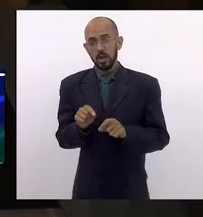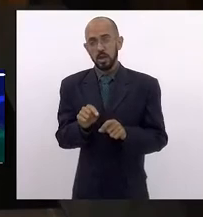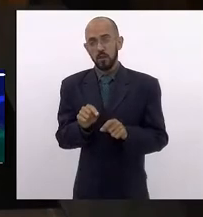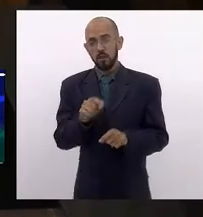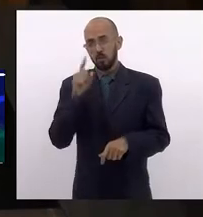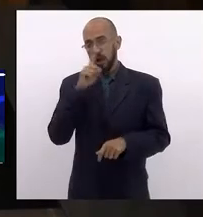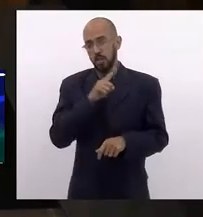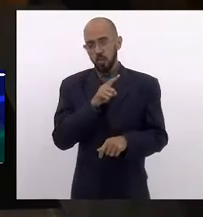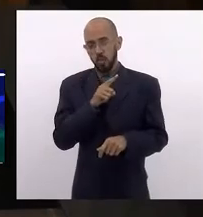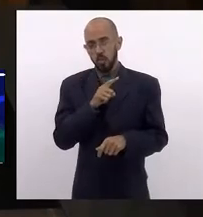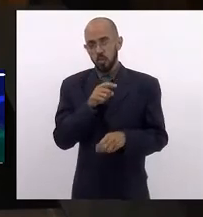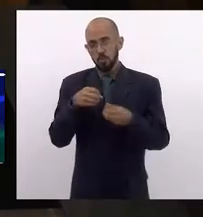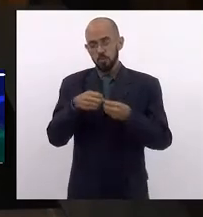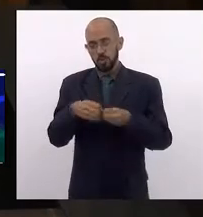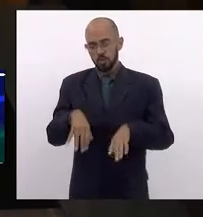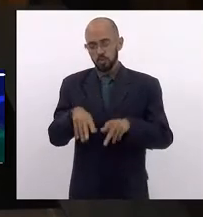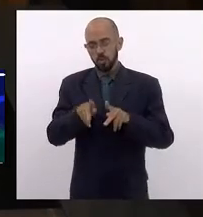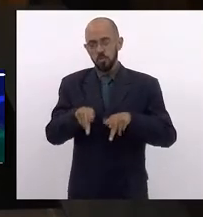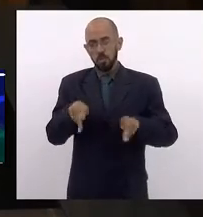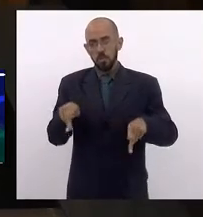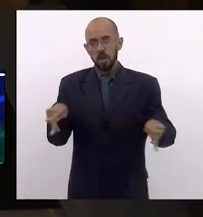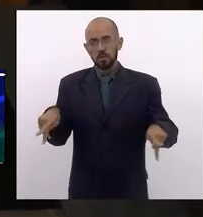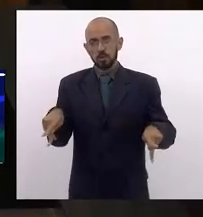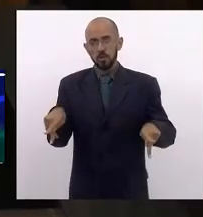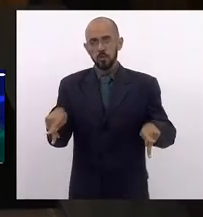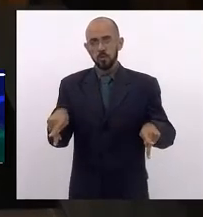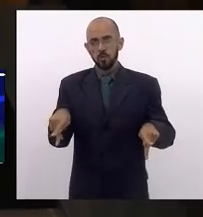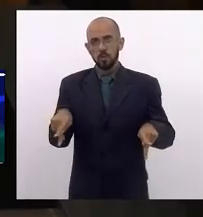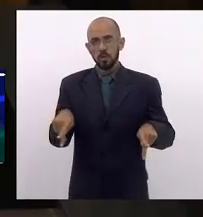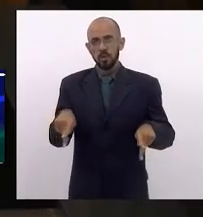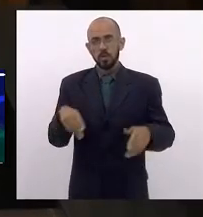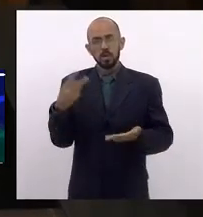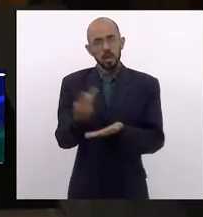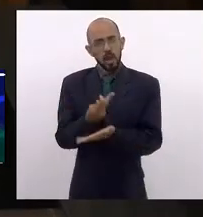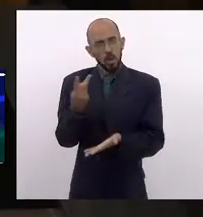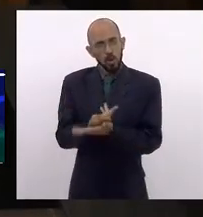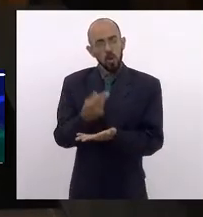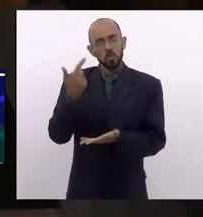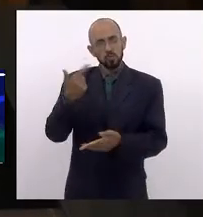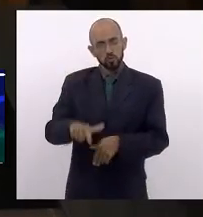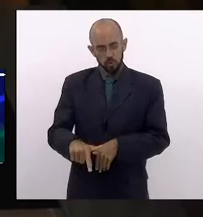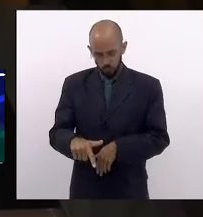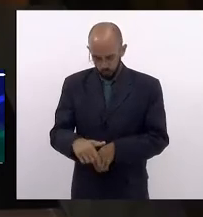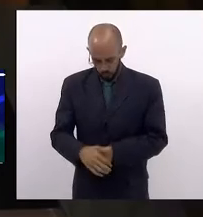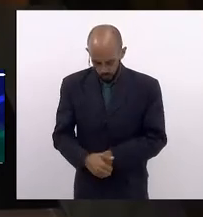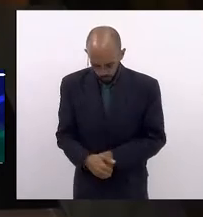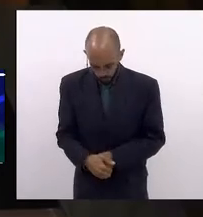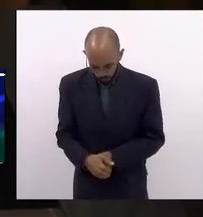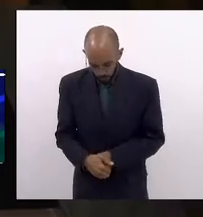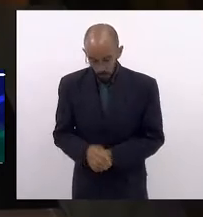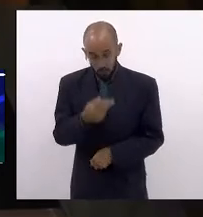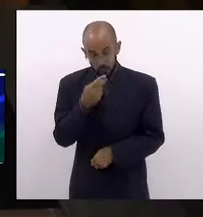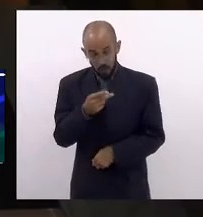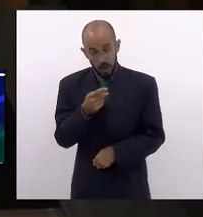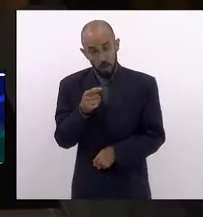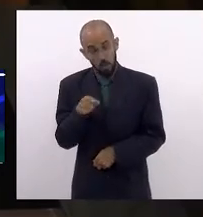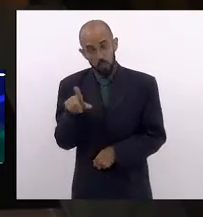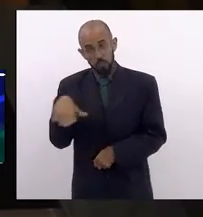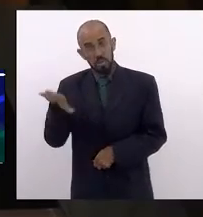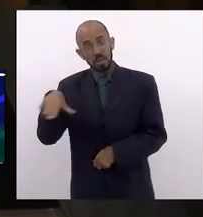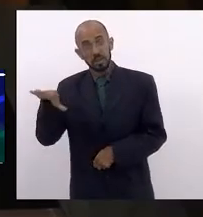errou prejudicou o povo E errou reiteradamente e é como dizem por aí